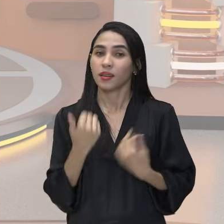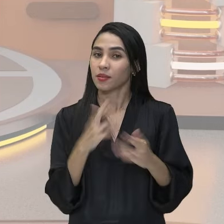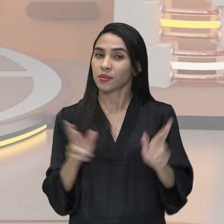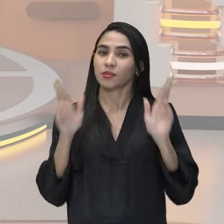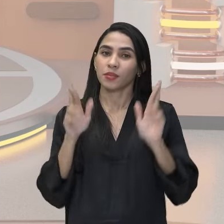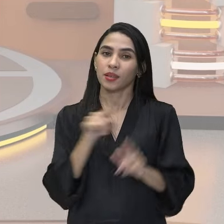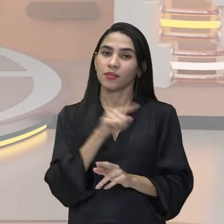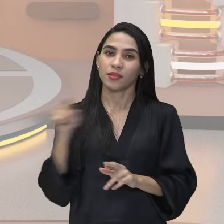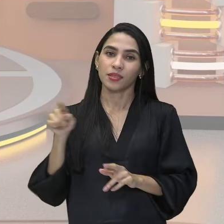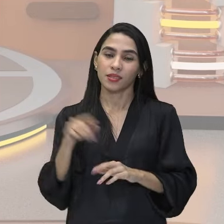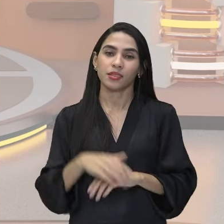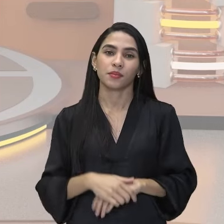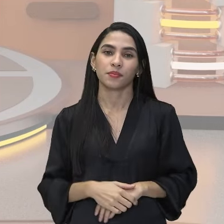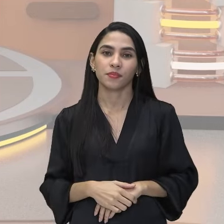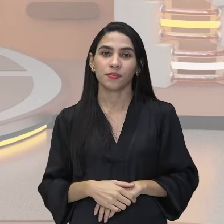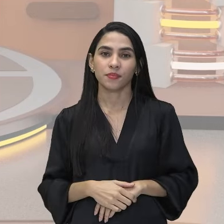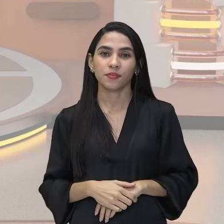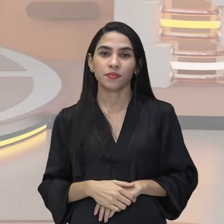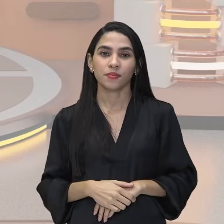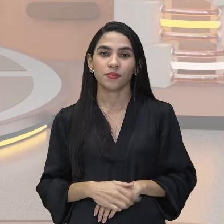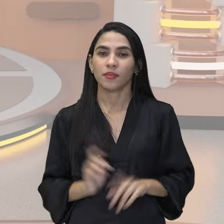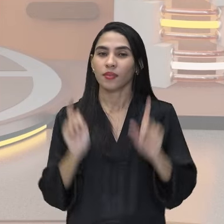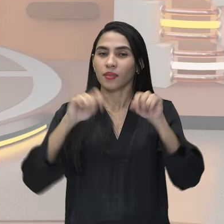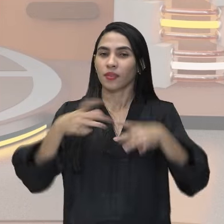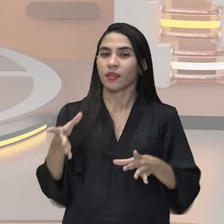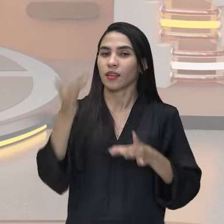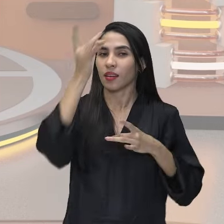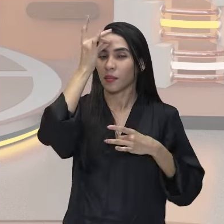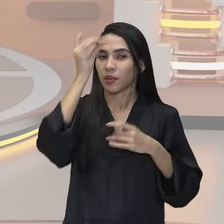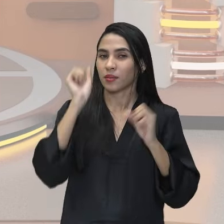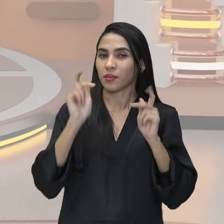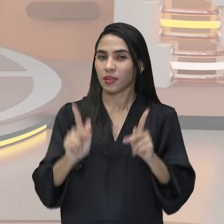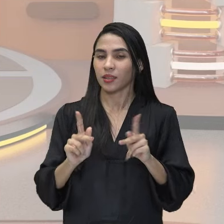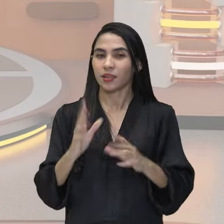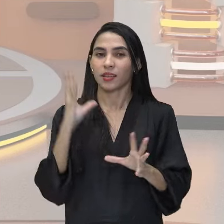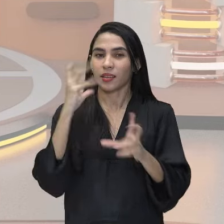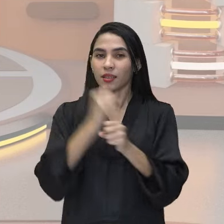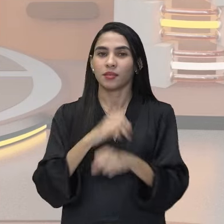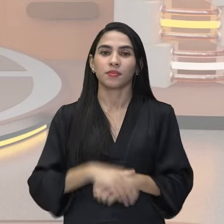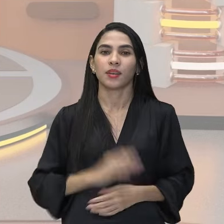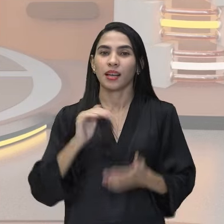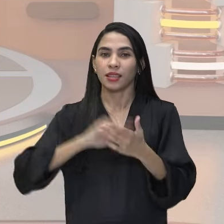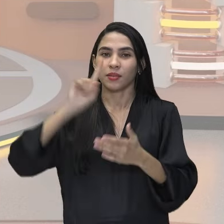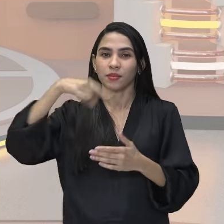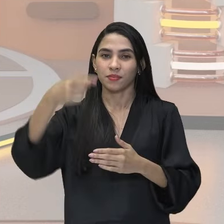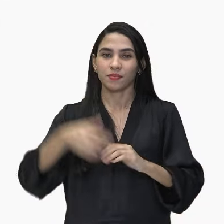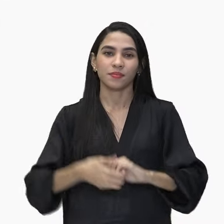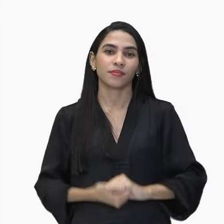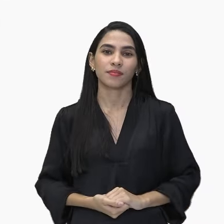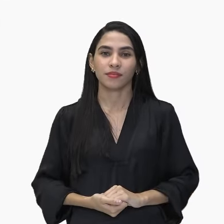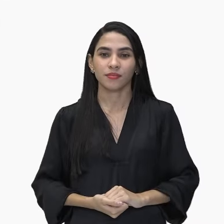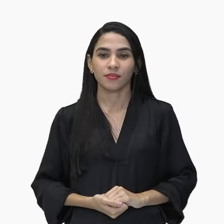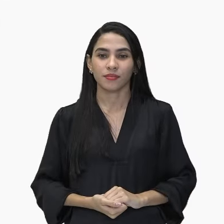espero que tenham captado direitinho a ideia da revisão e até a próxima.